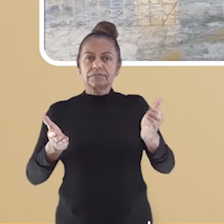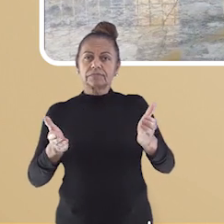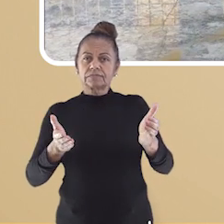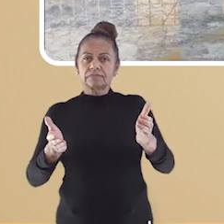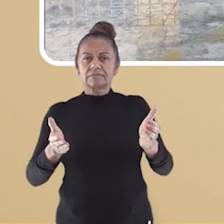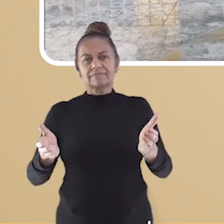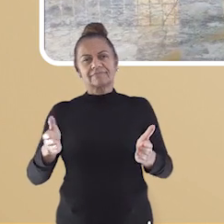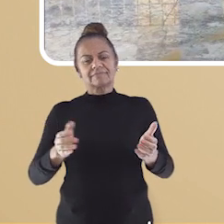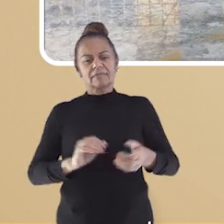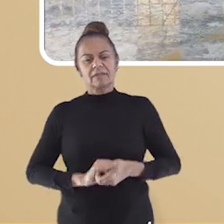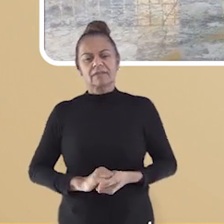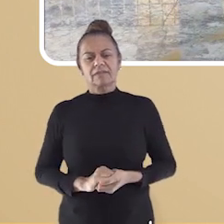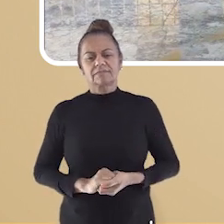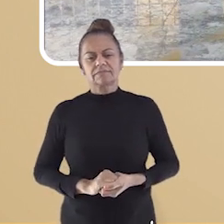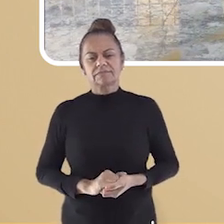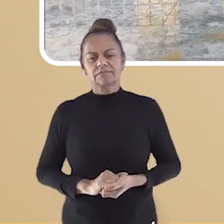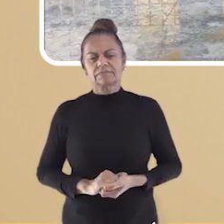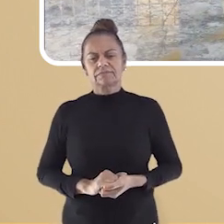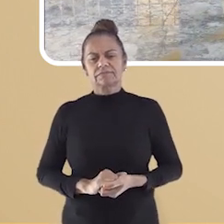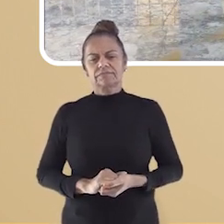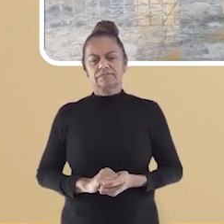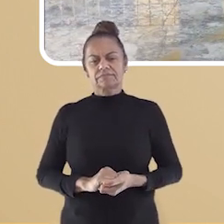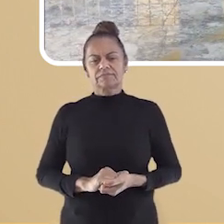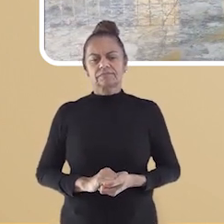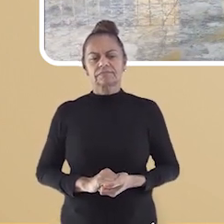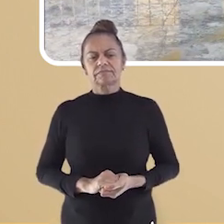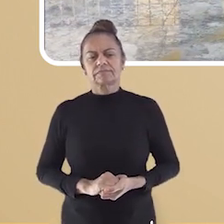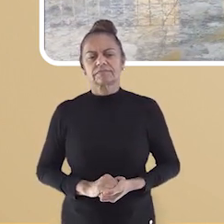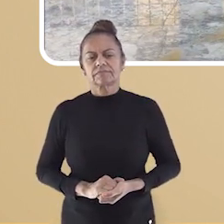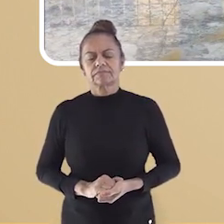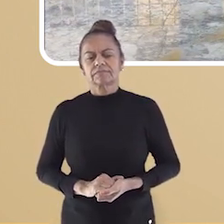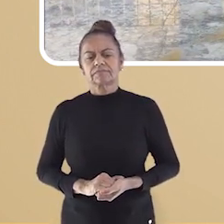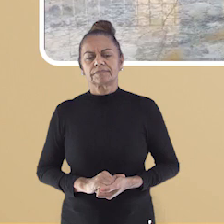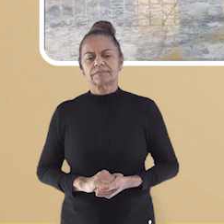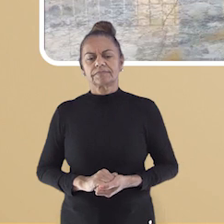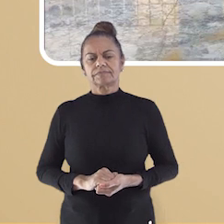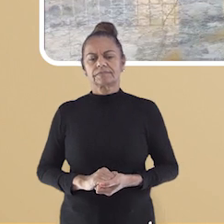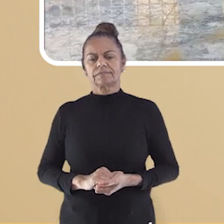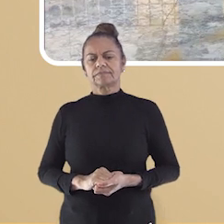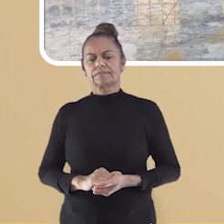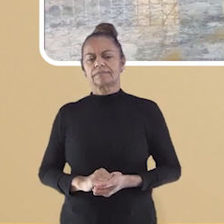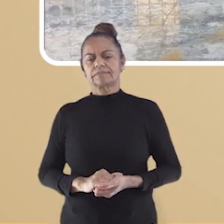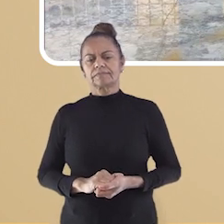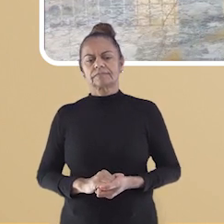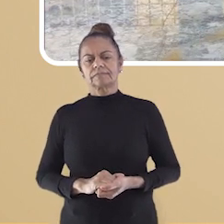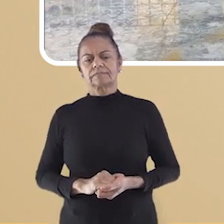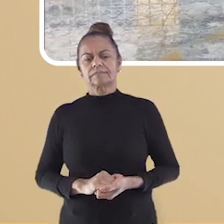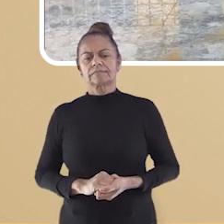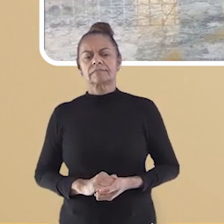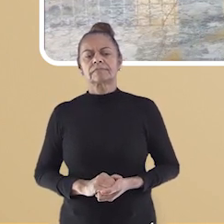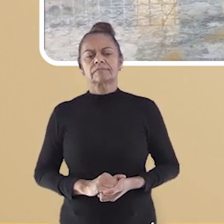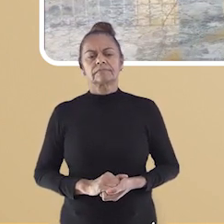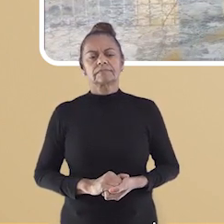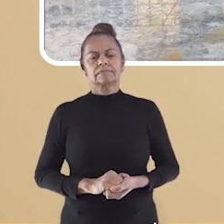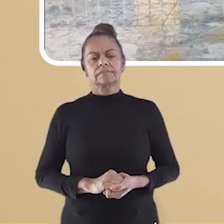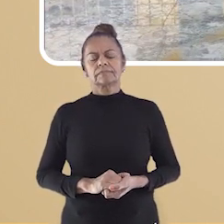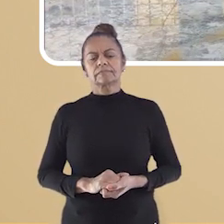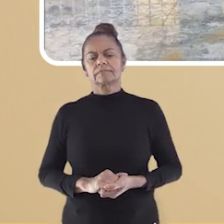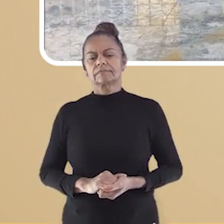e com a ajuda de um papel eu vou untá-la com o óleo que eu derramei dentro dela.